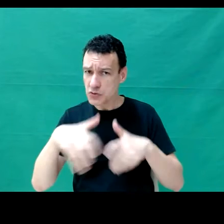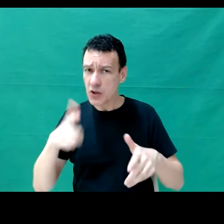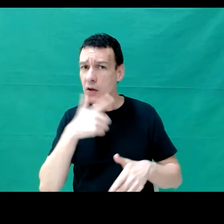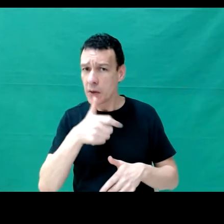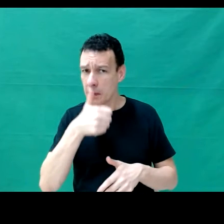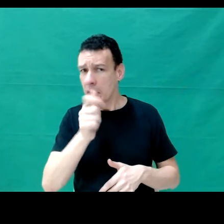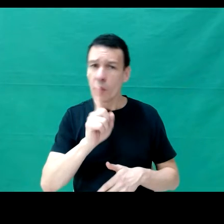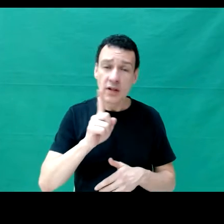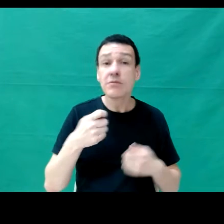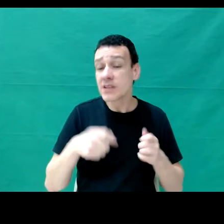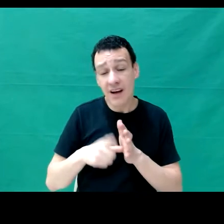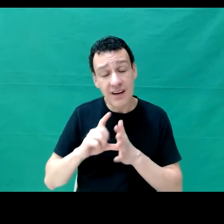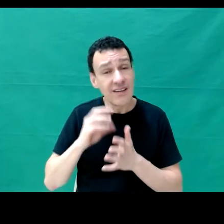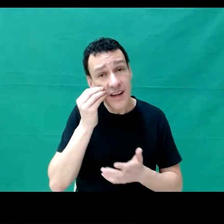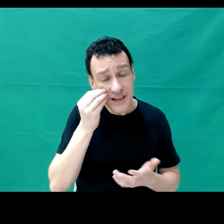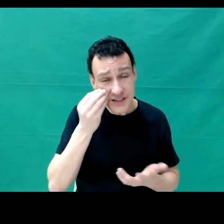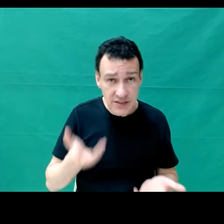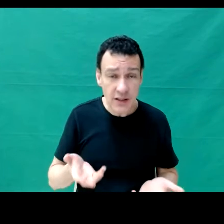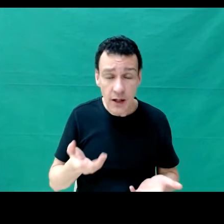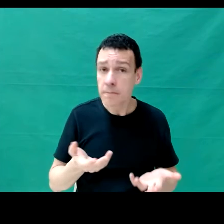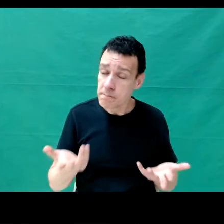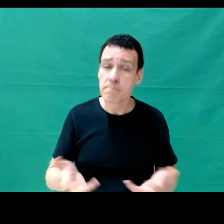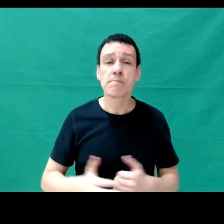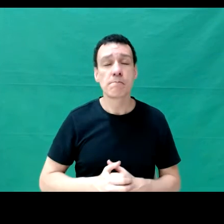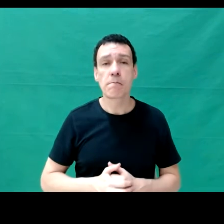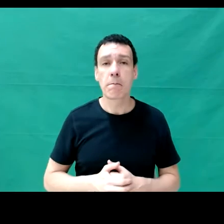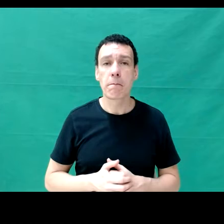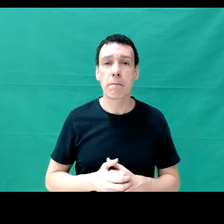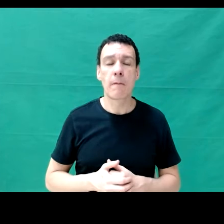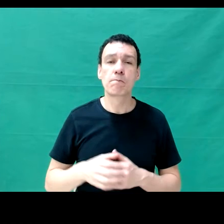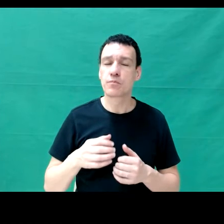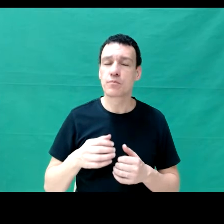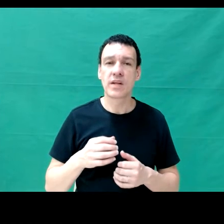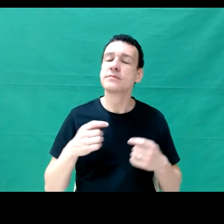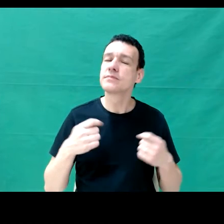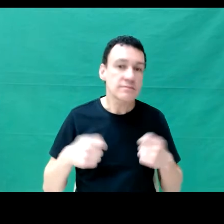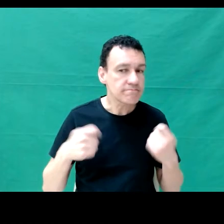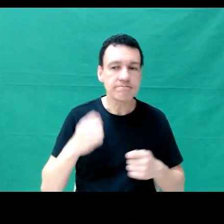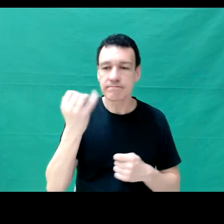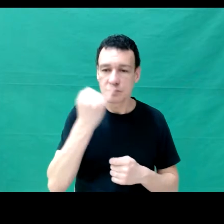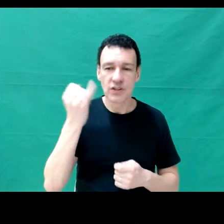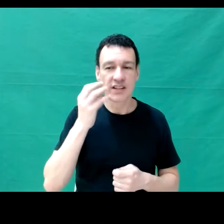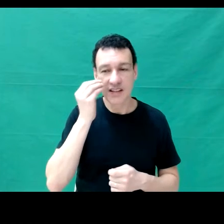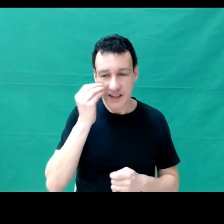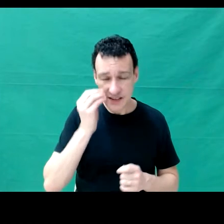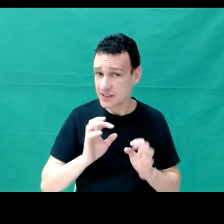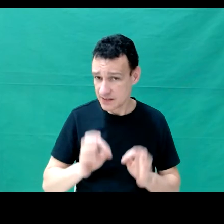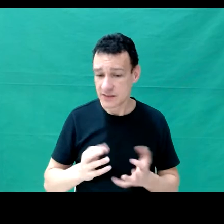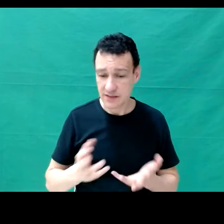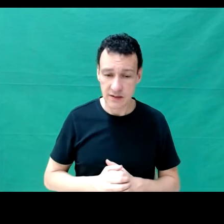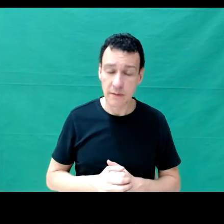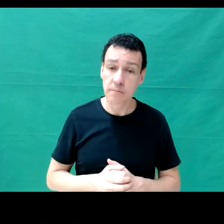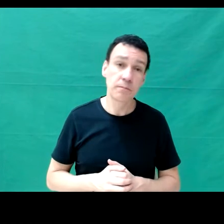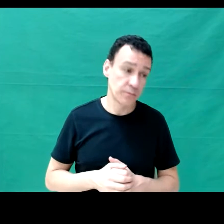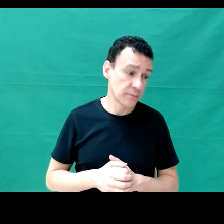né, referente a essas questões. Então, a qualidade hoje, ela é uma das palavras